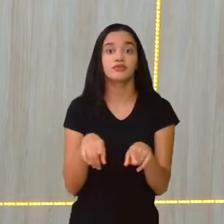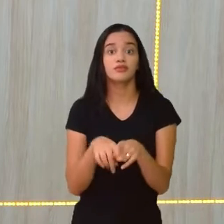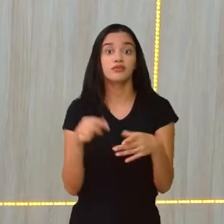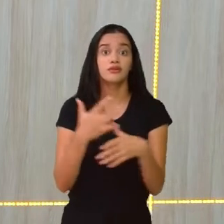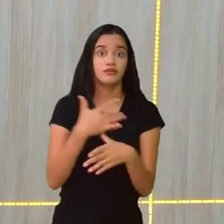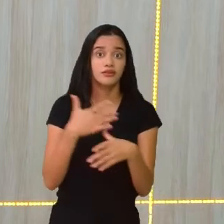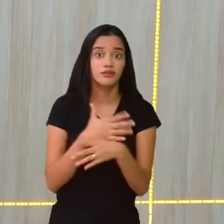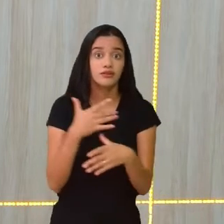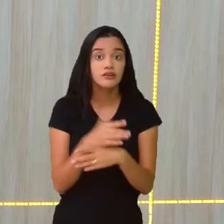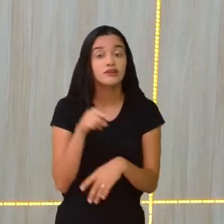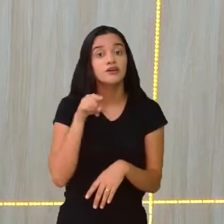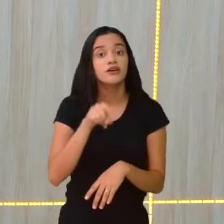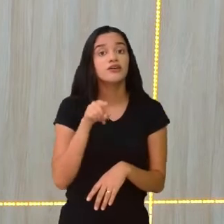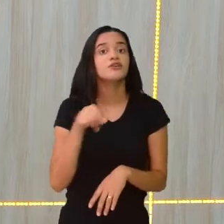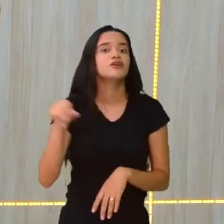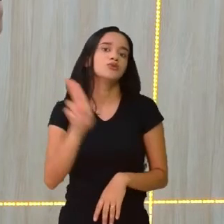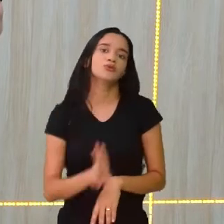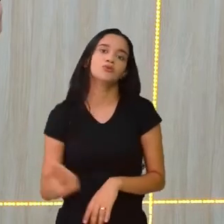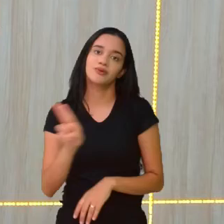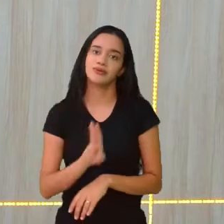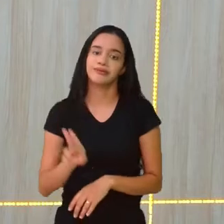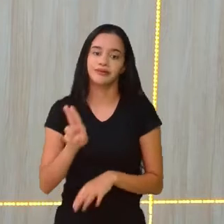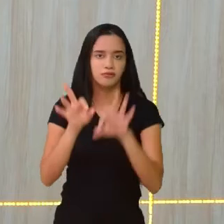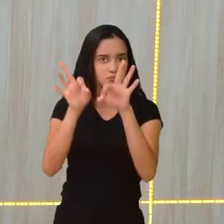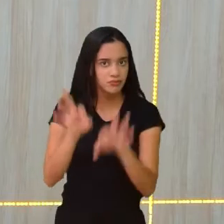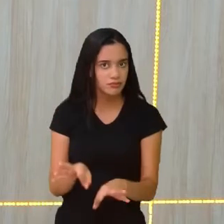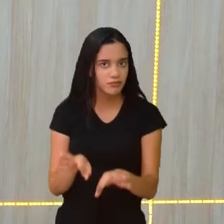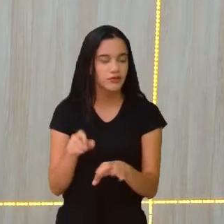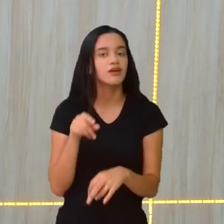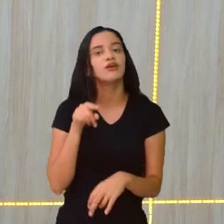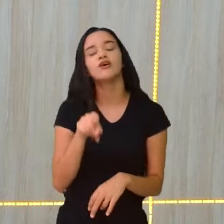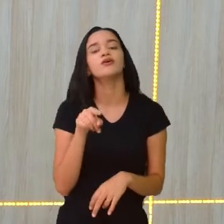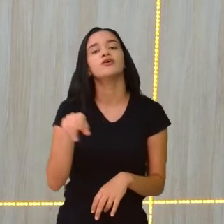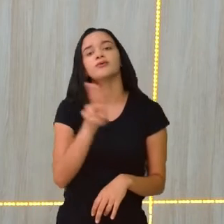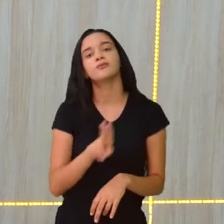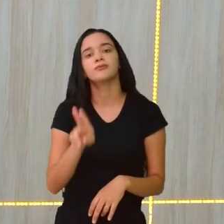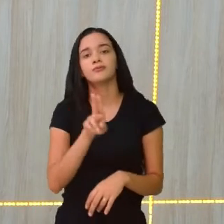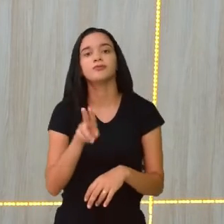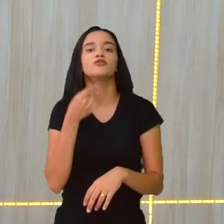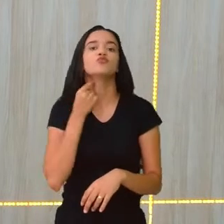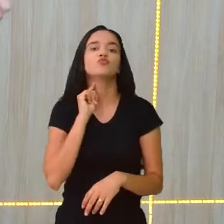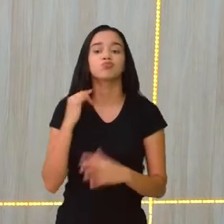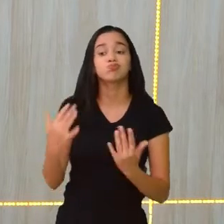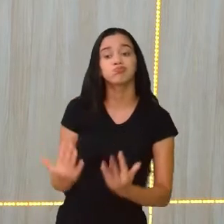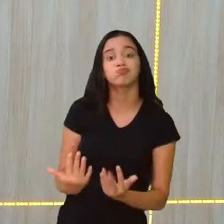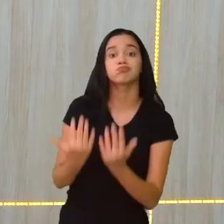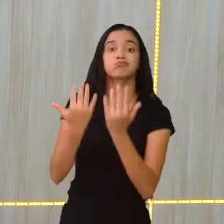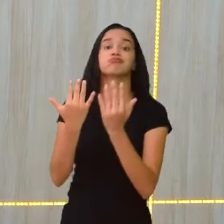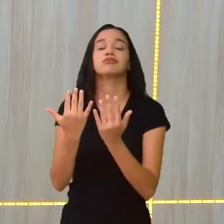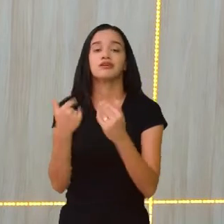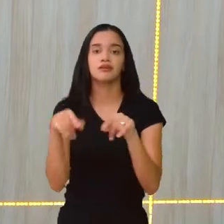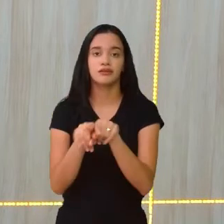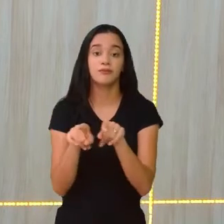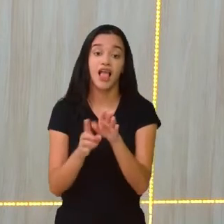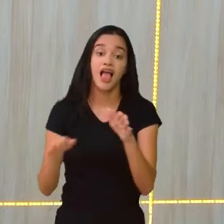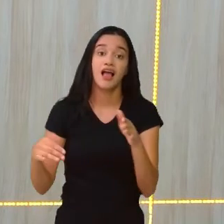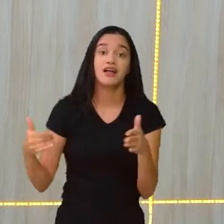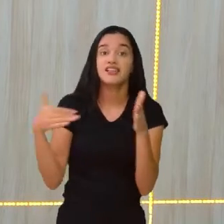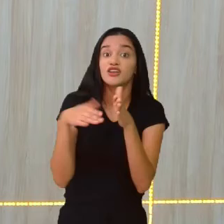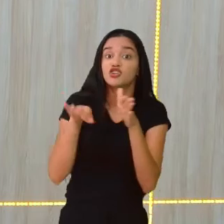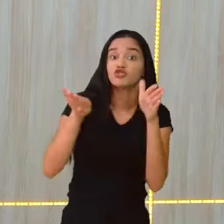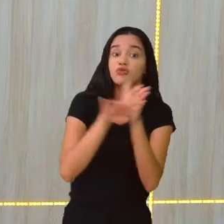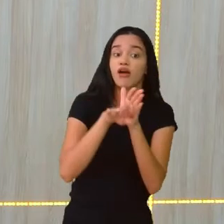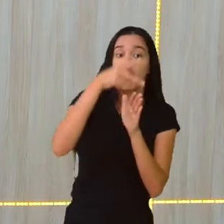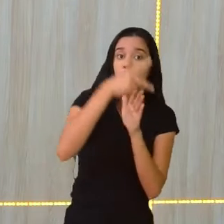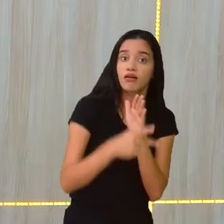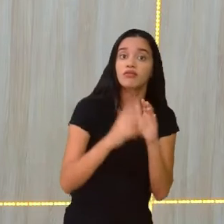cidade e você, em vez de estar utilizando da forma correta, você já esteja poluindo até chegar aqui no Recife com